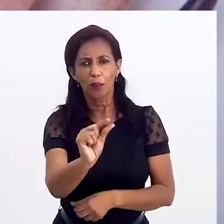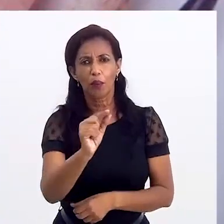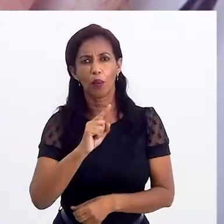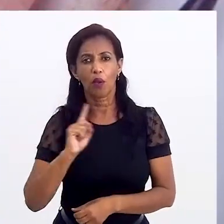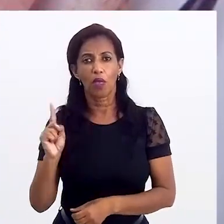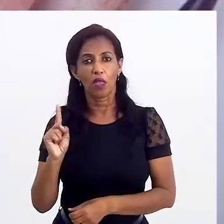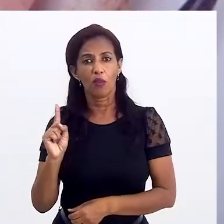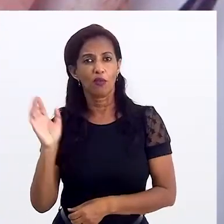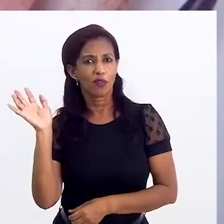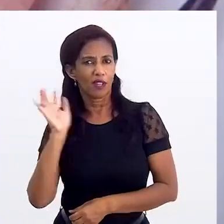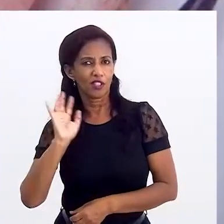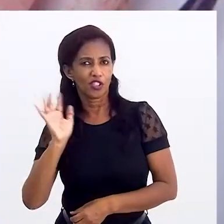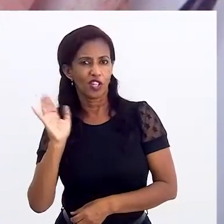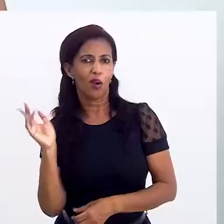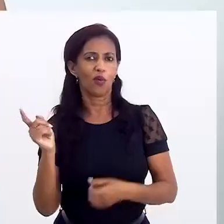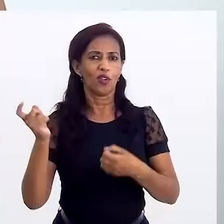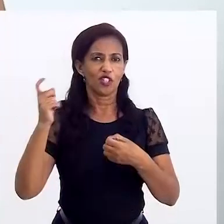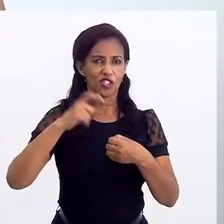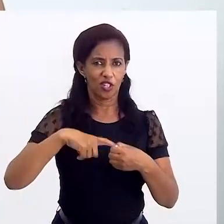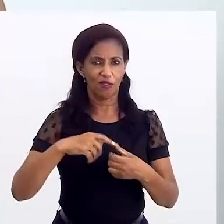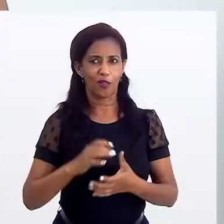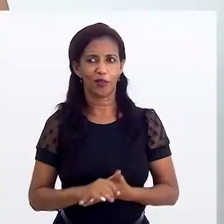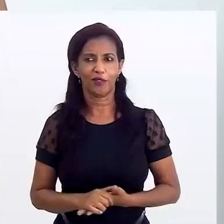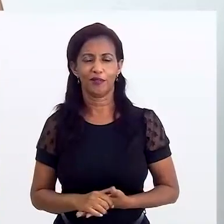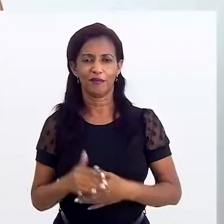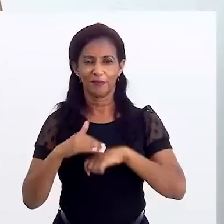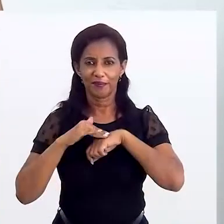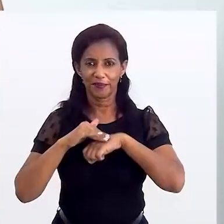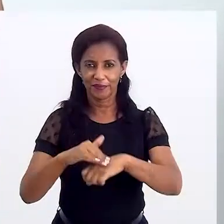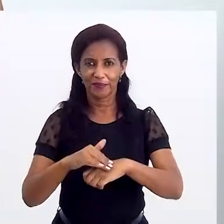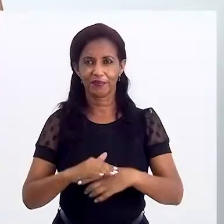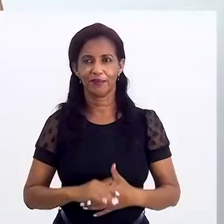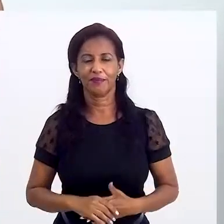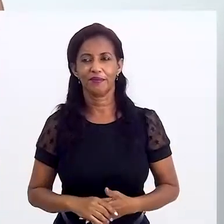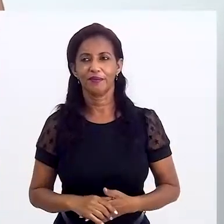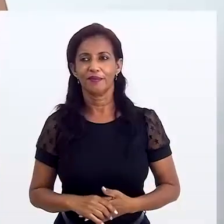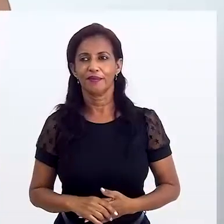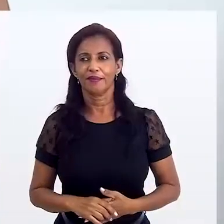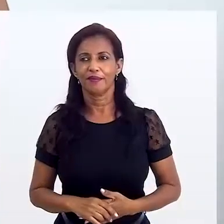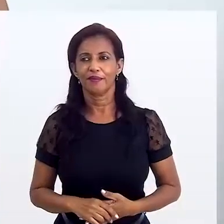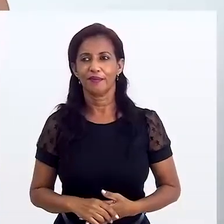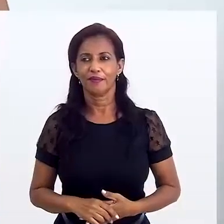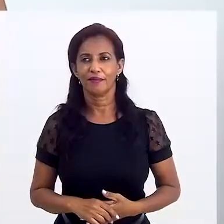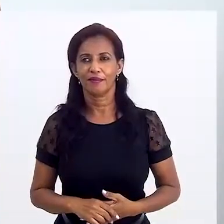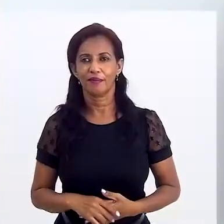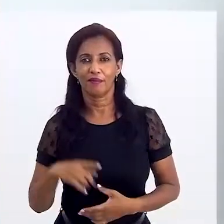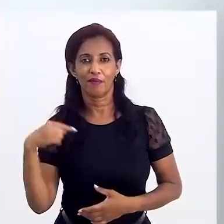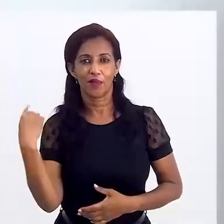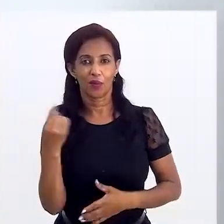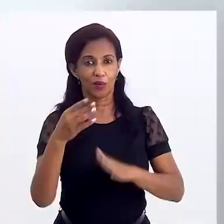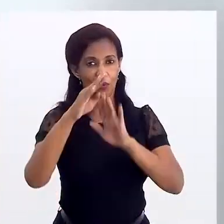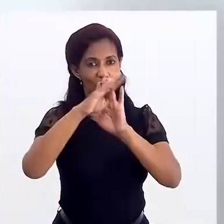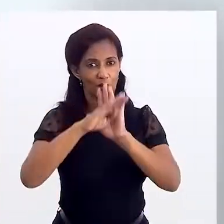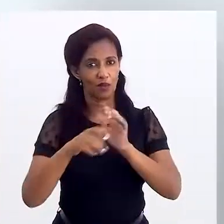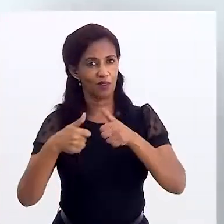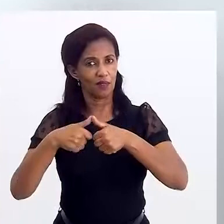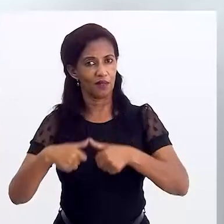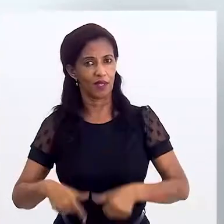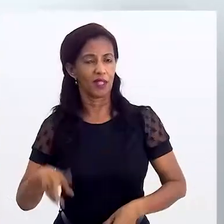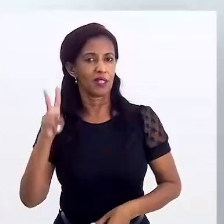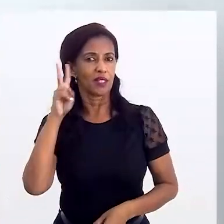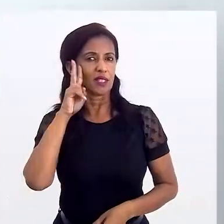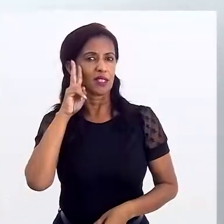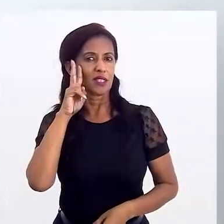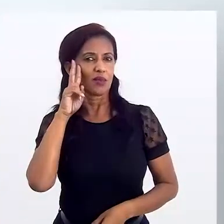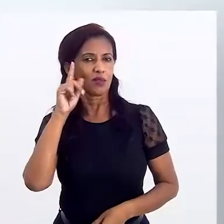um minutinho, que eu vou me despedir da galera e já volto para conversar com vocês. Um minutinho só. O nosso programa fica